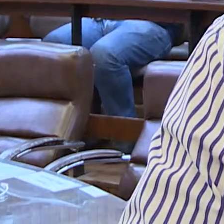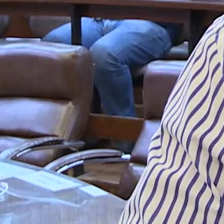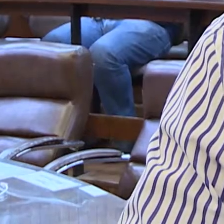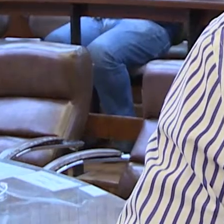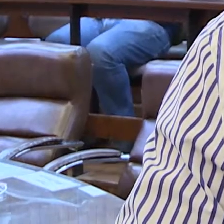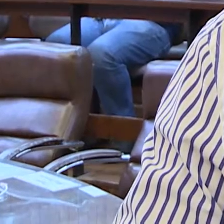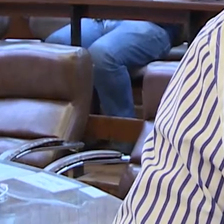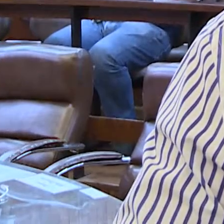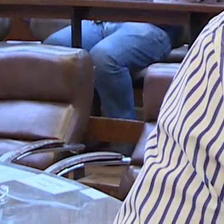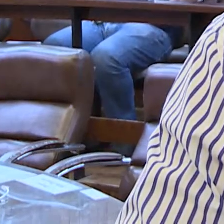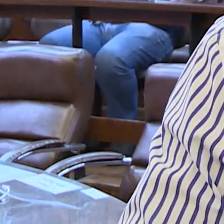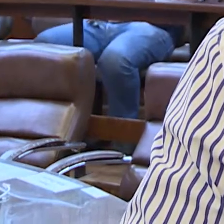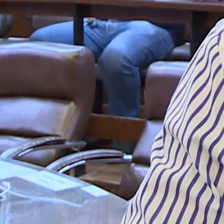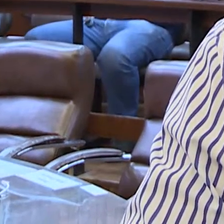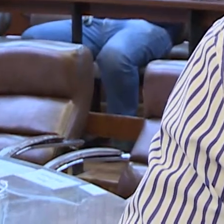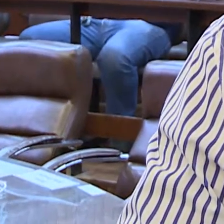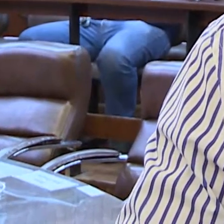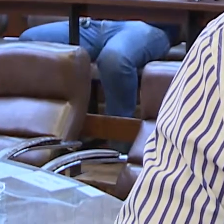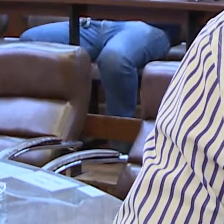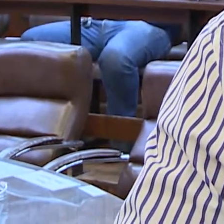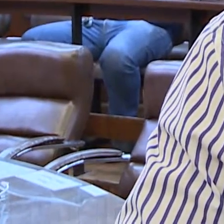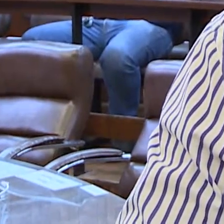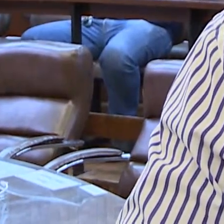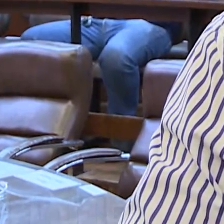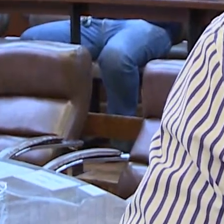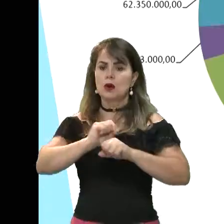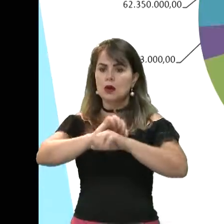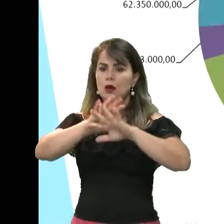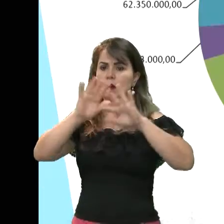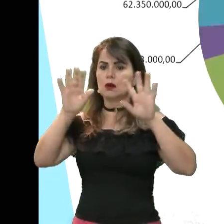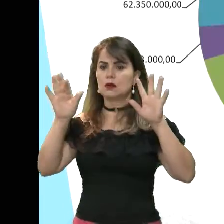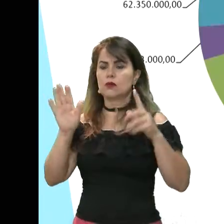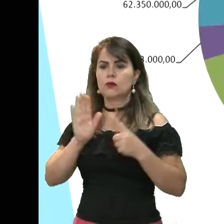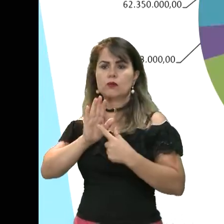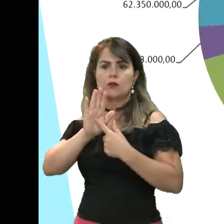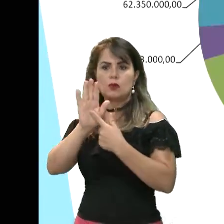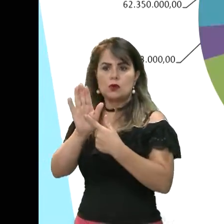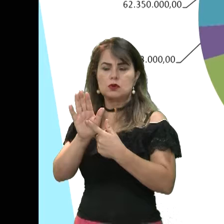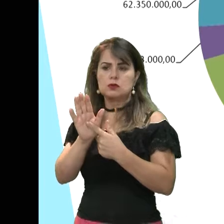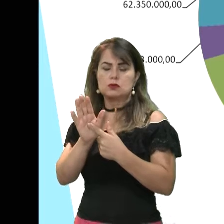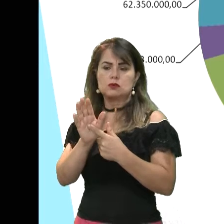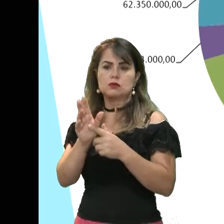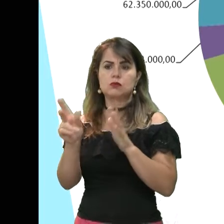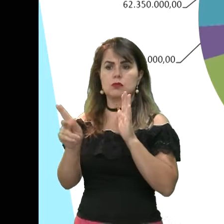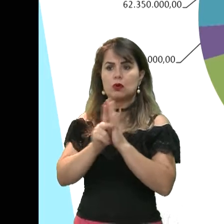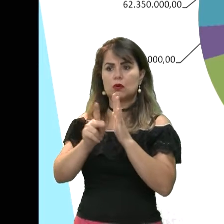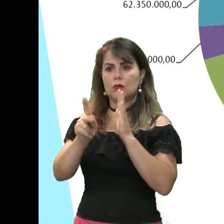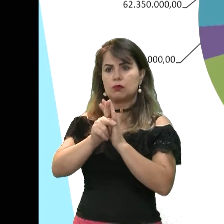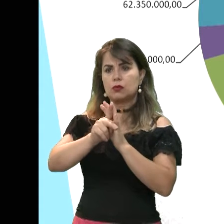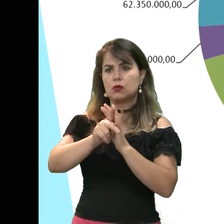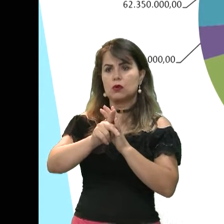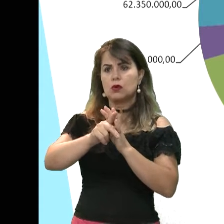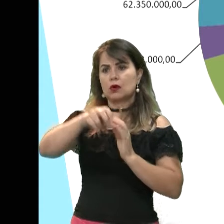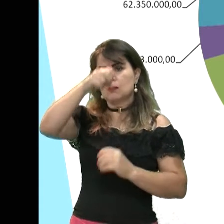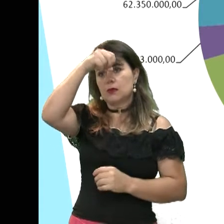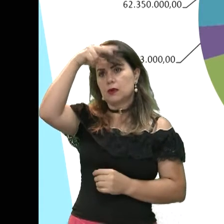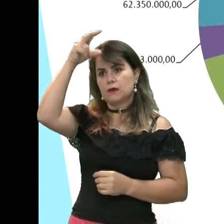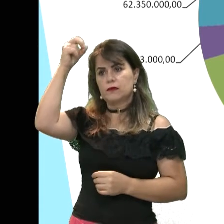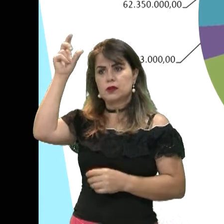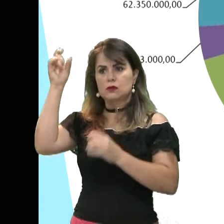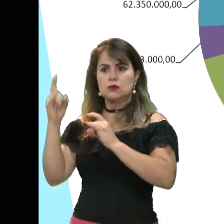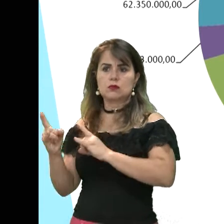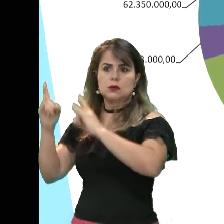as demandas as despesas dessa baixo segundo o orçamento do município sessenta por cento das despesas